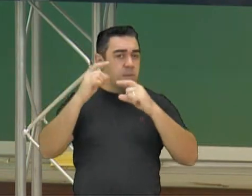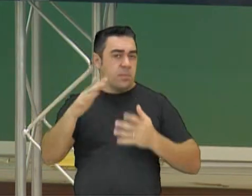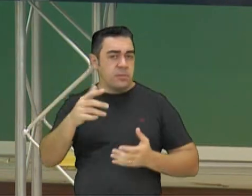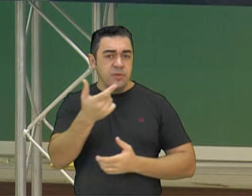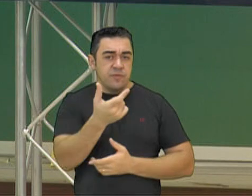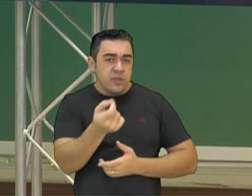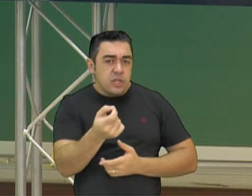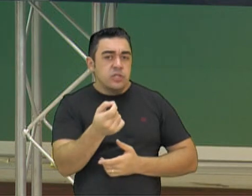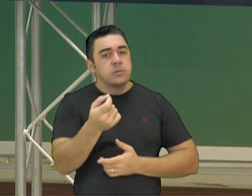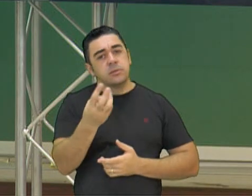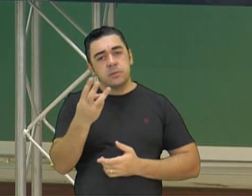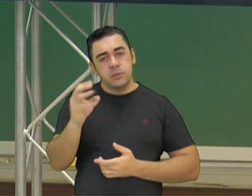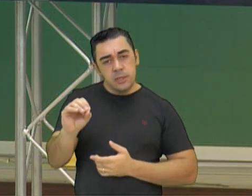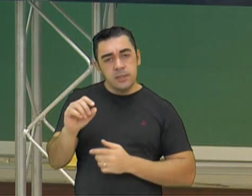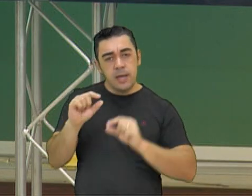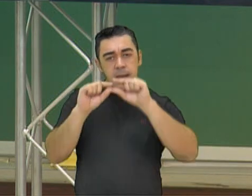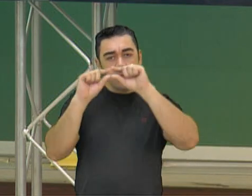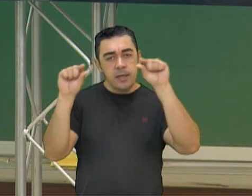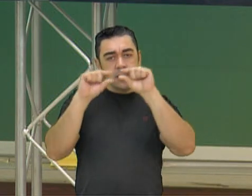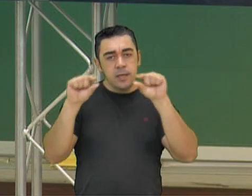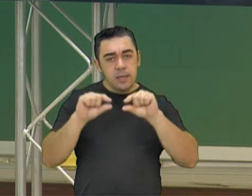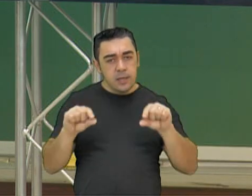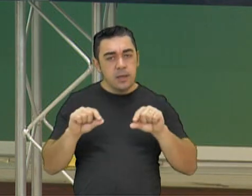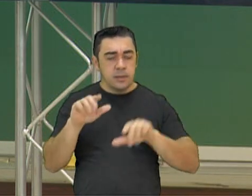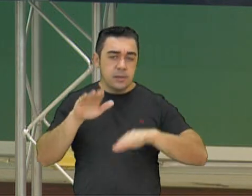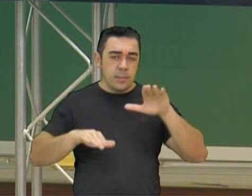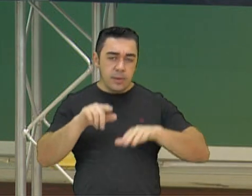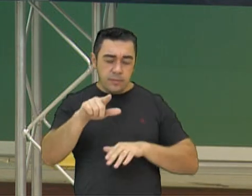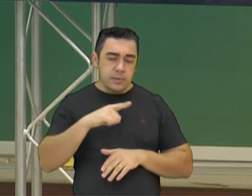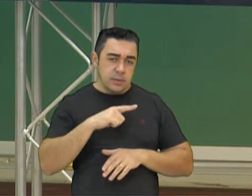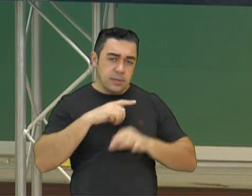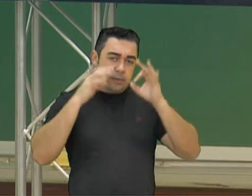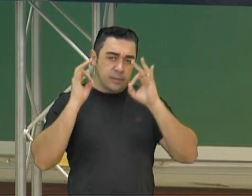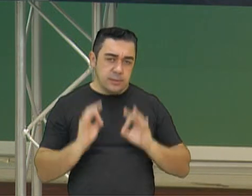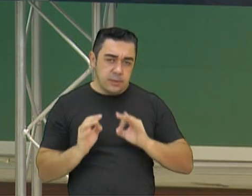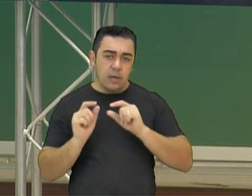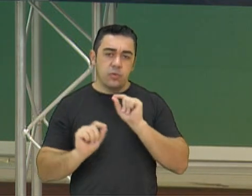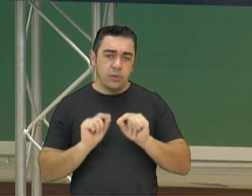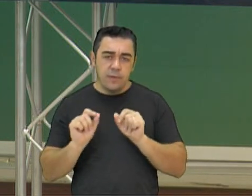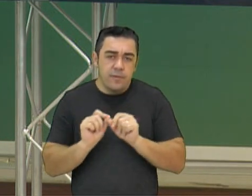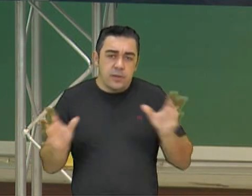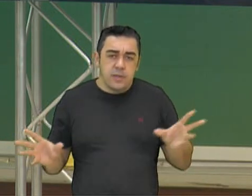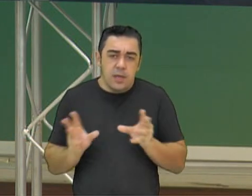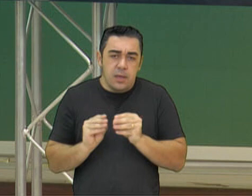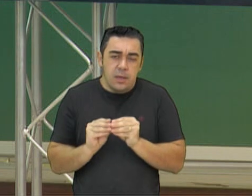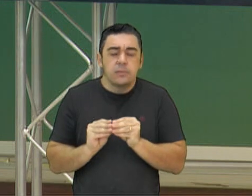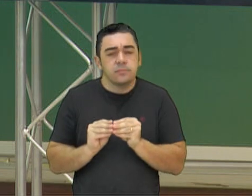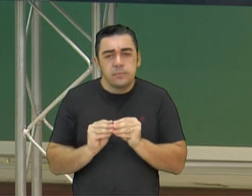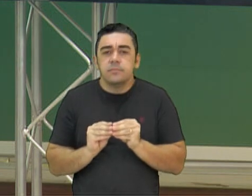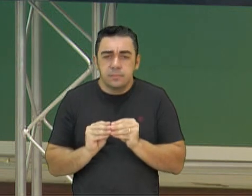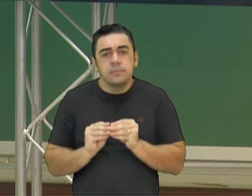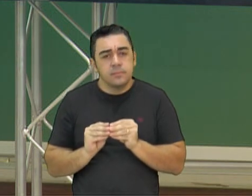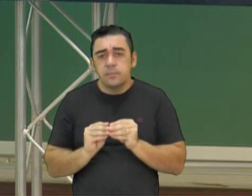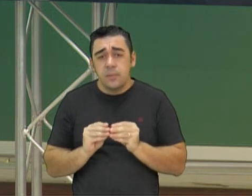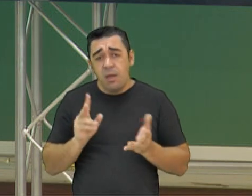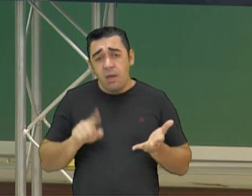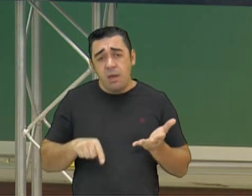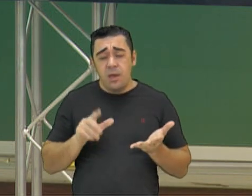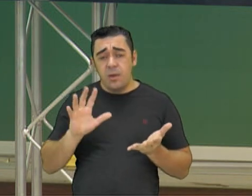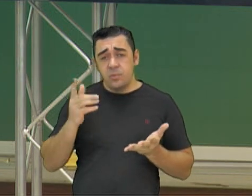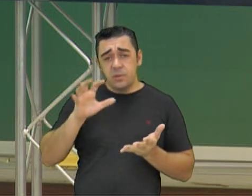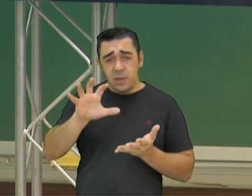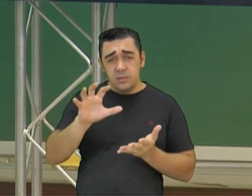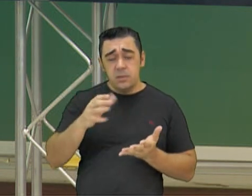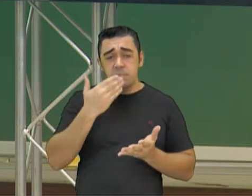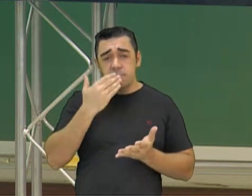linhas tranquilo, né? Dependendo do tamanho dos parágrafos que você colocou, você vai ter aí uma média de 20 a 30 linhas no final, que é normalmente o tamanho de um texto